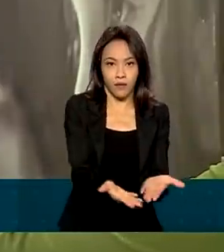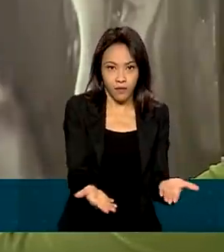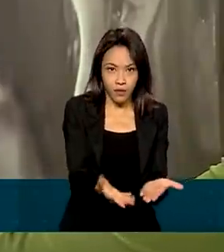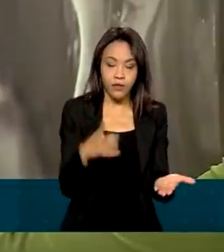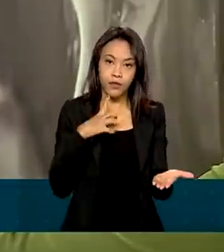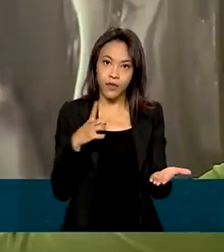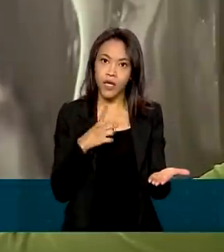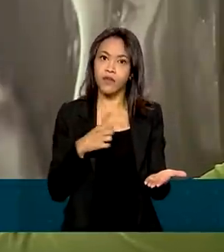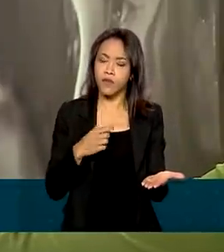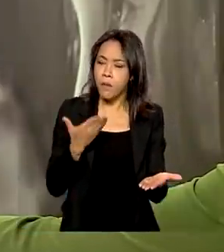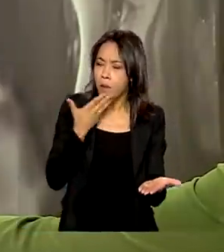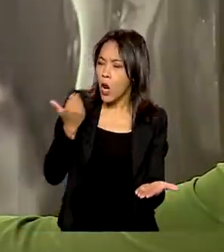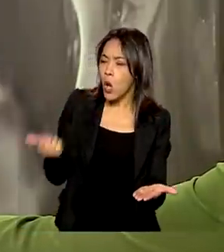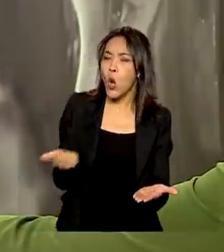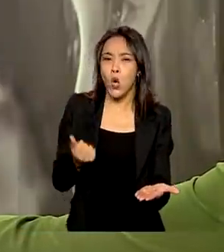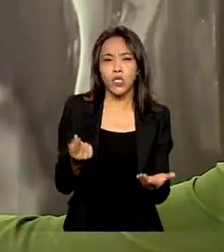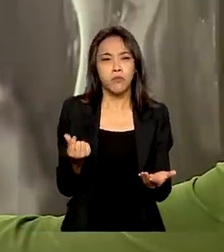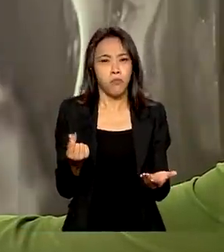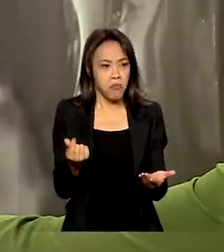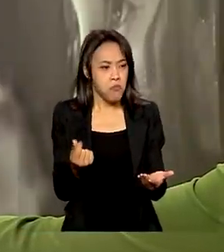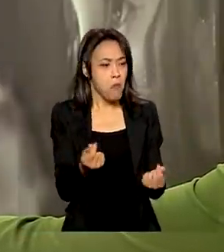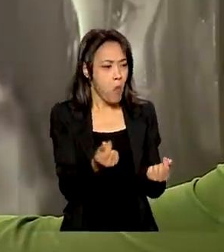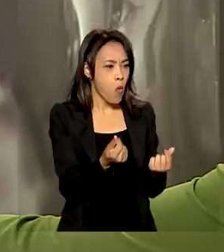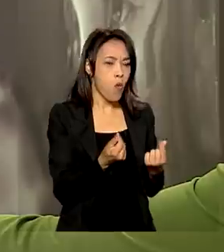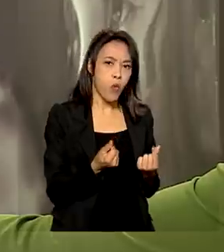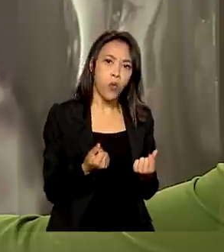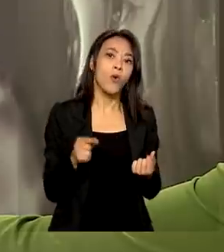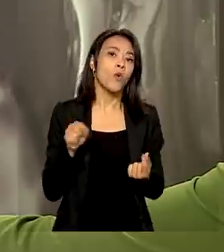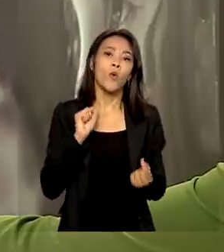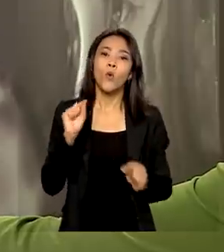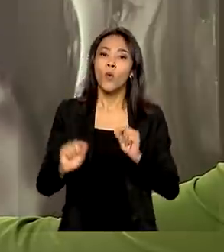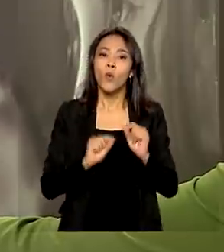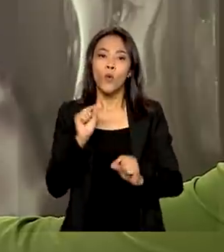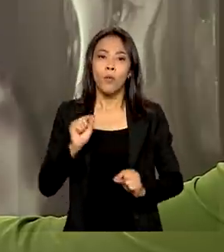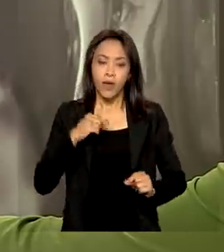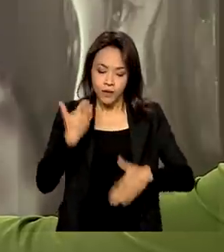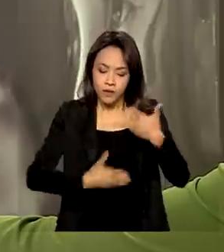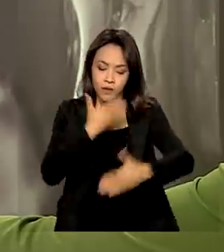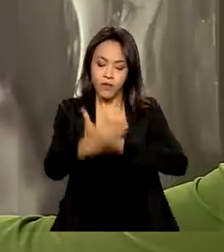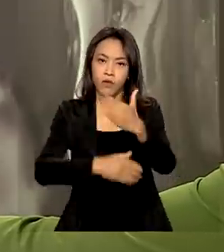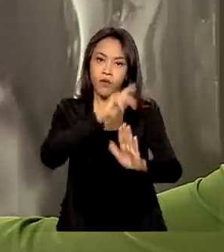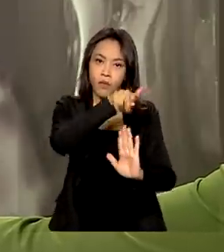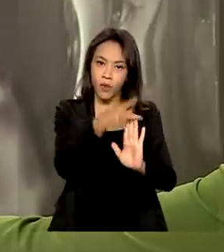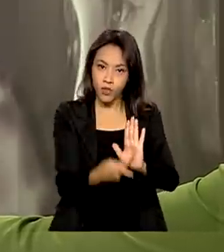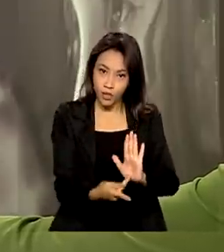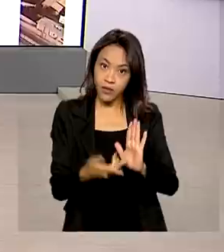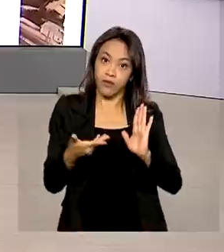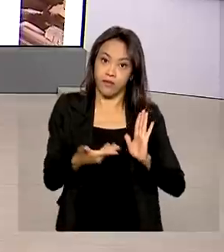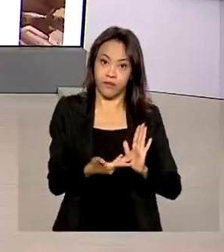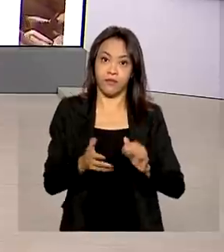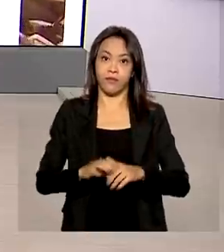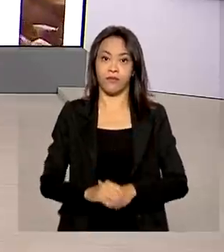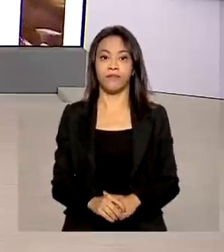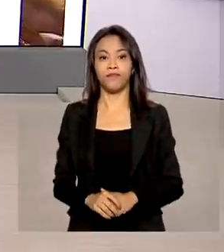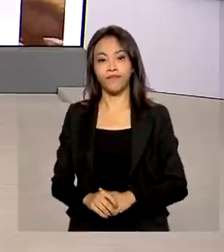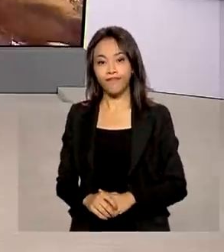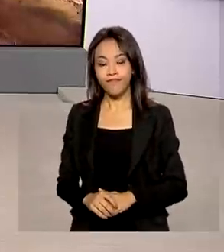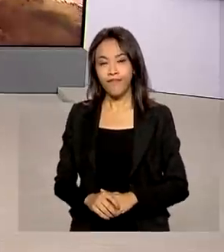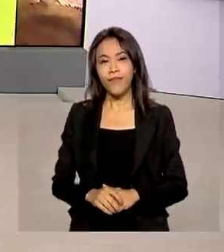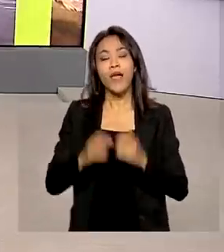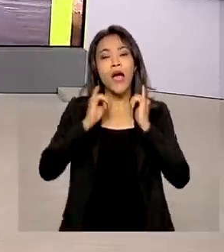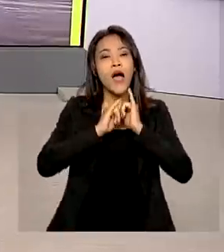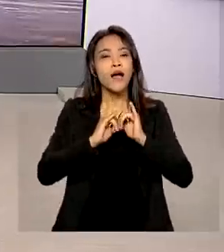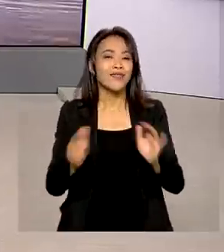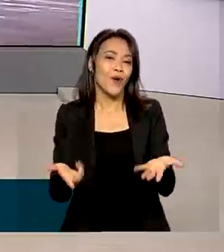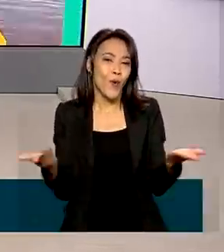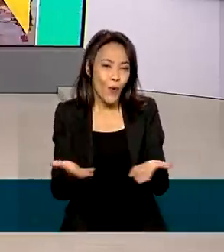com melhores preços com uma alta de preços relevante para desenvolver projetos especialmente no mercado voluntário as